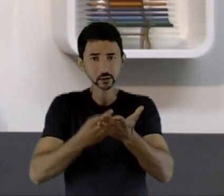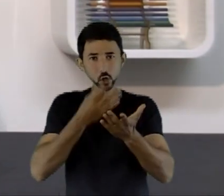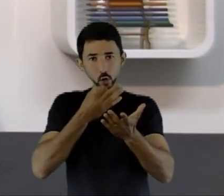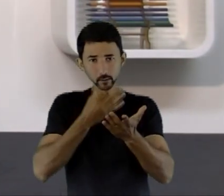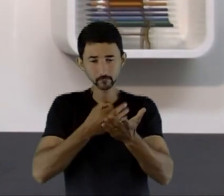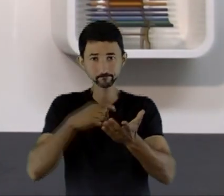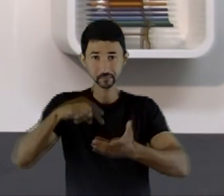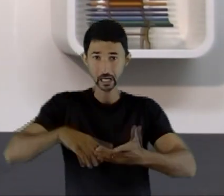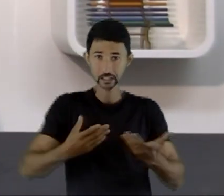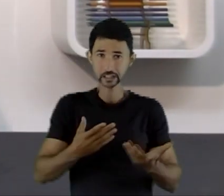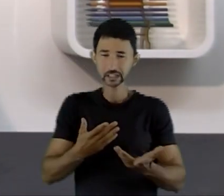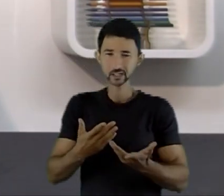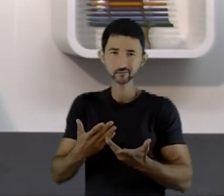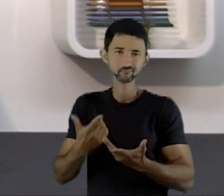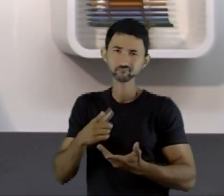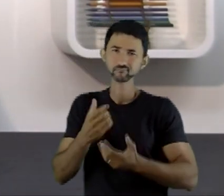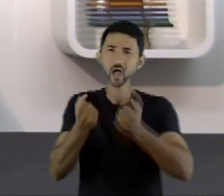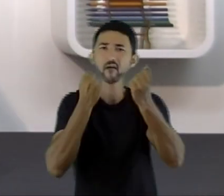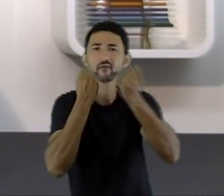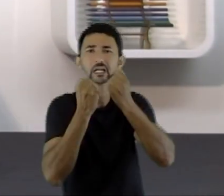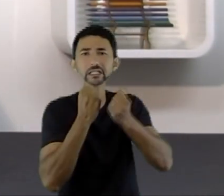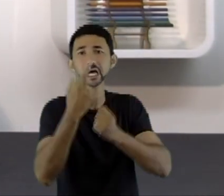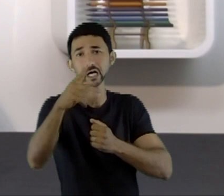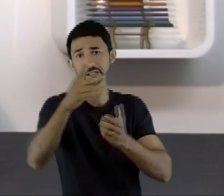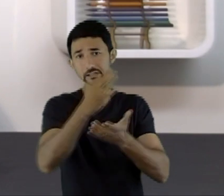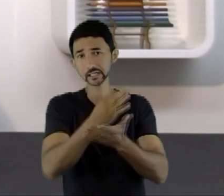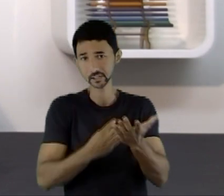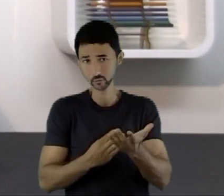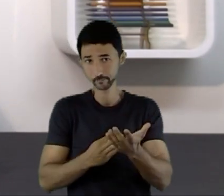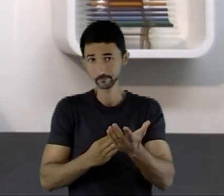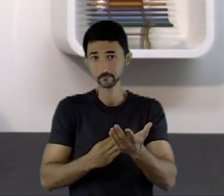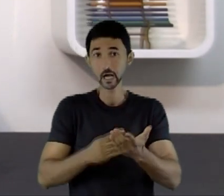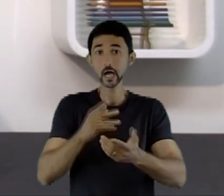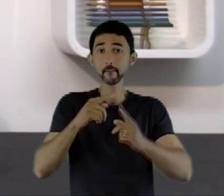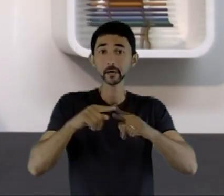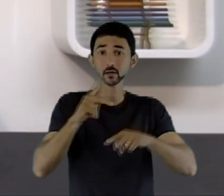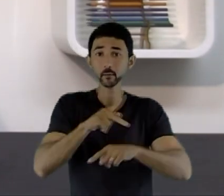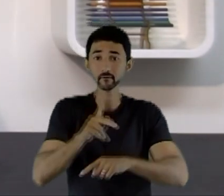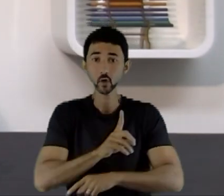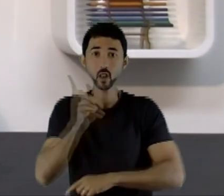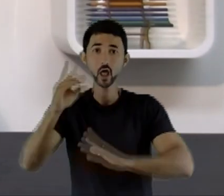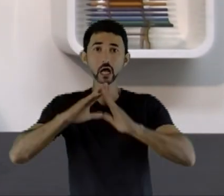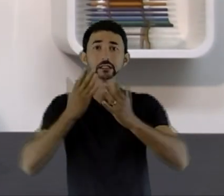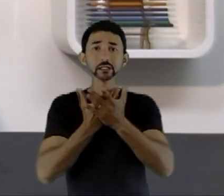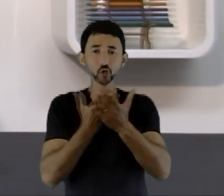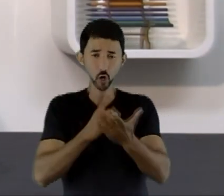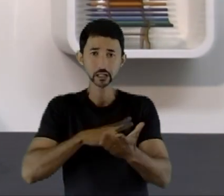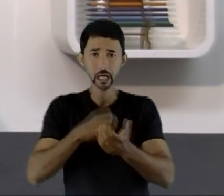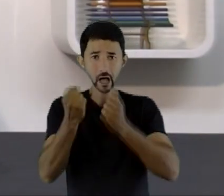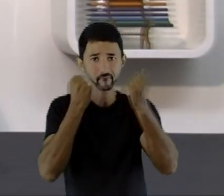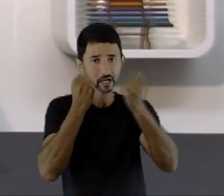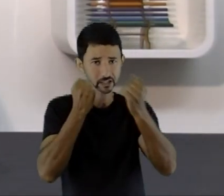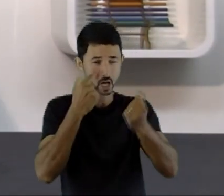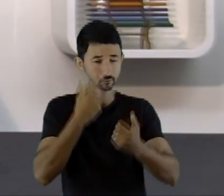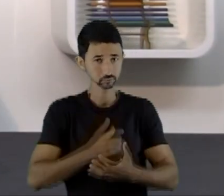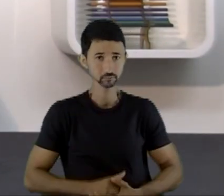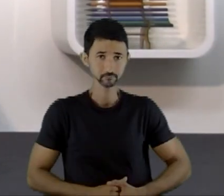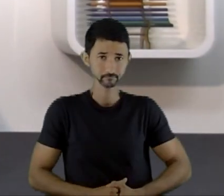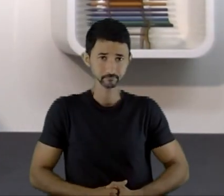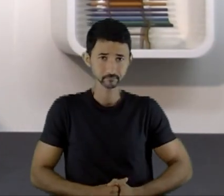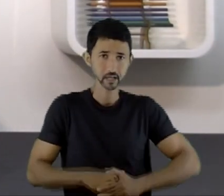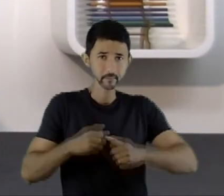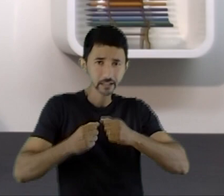argumentativo. Aqui eu não tenho como avaliar o seu texto, mas o seu professor na escola tem. Então, a gente vai precisar